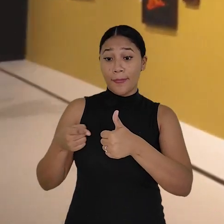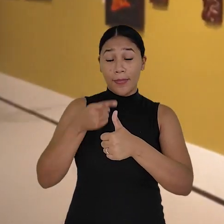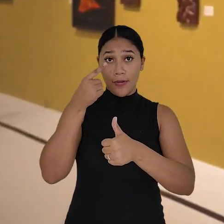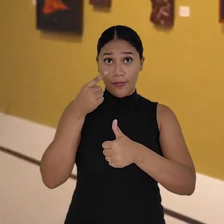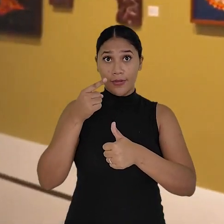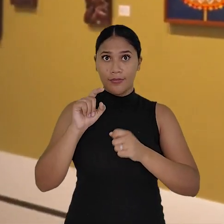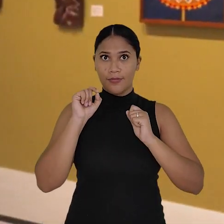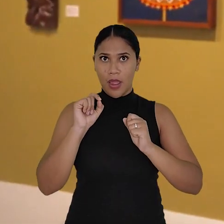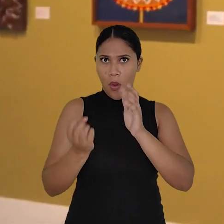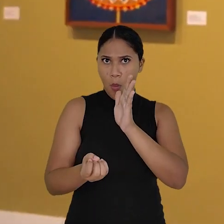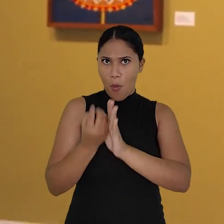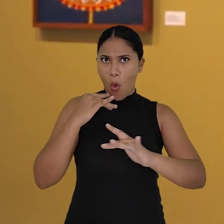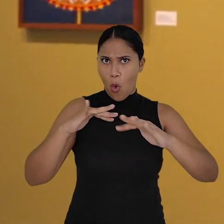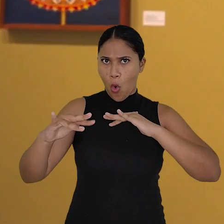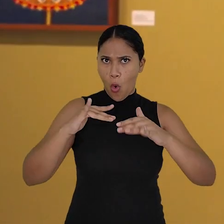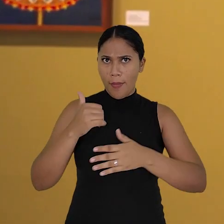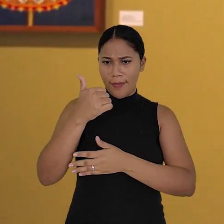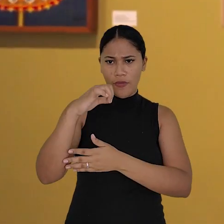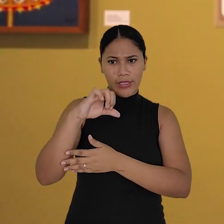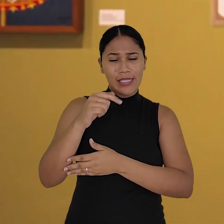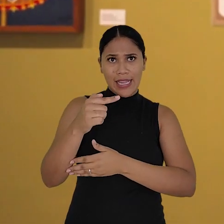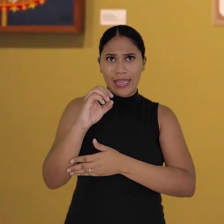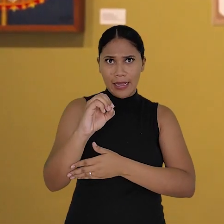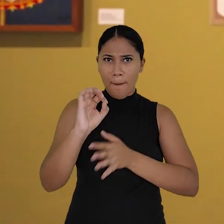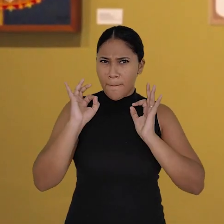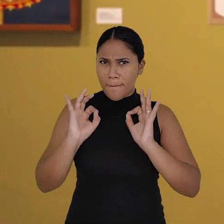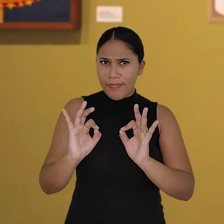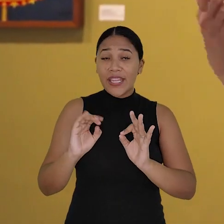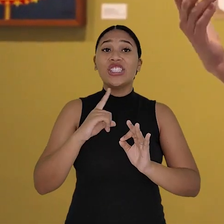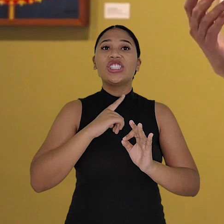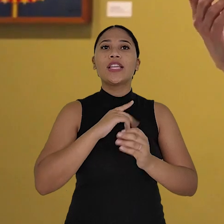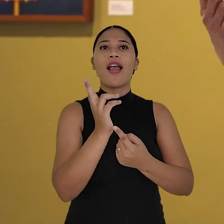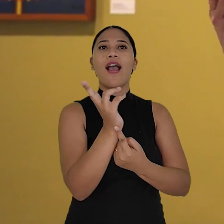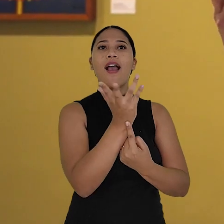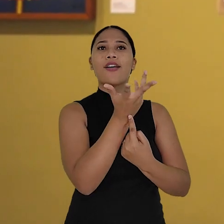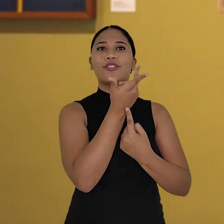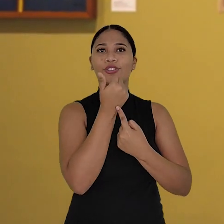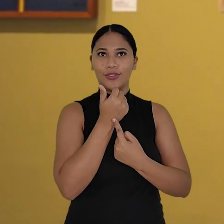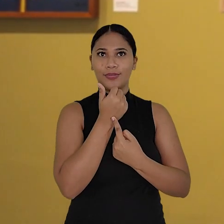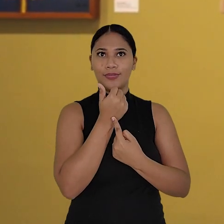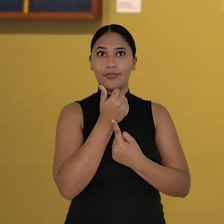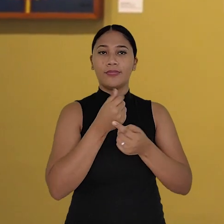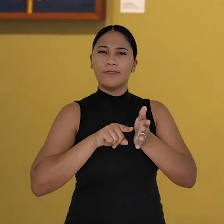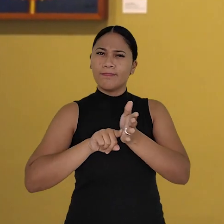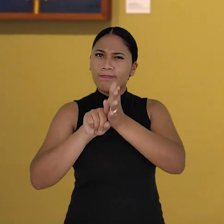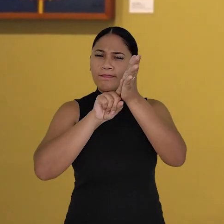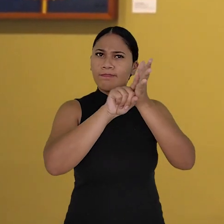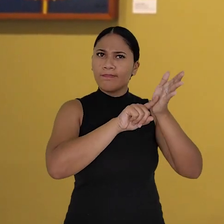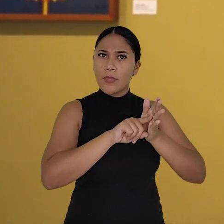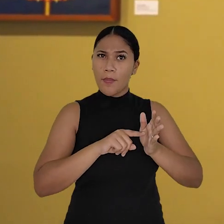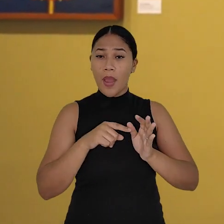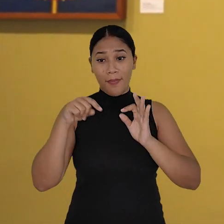primeira vez que o armorial foi feito, em 1970, ela tinha obras de arte. E aí,